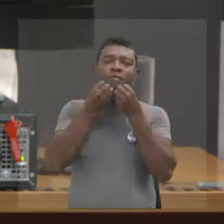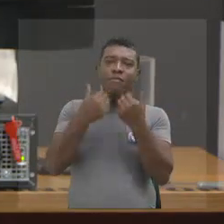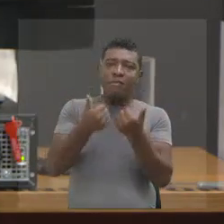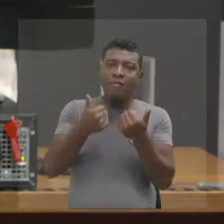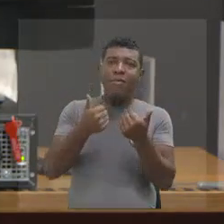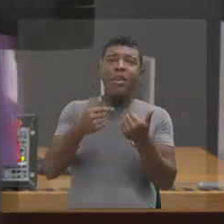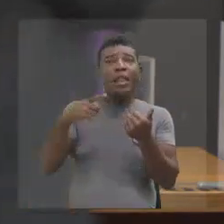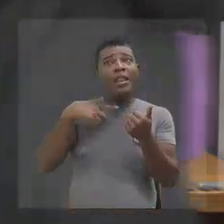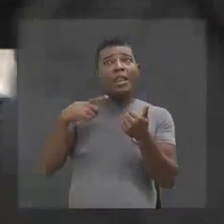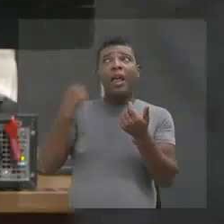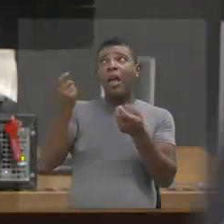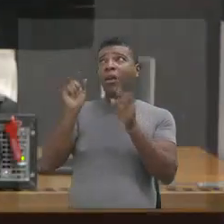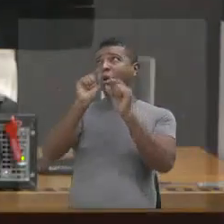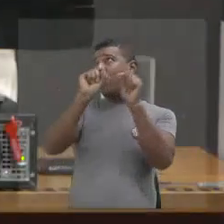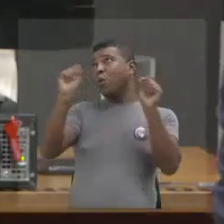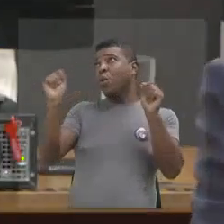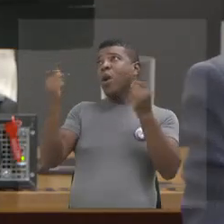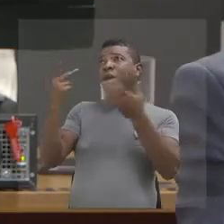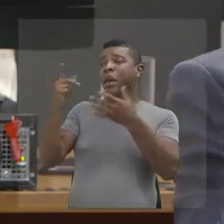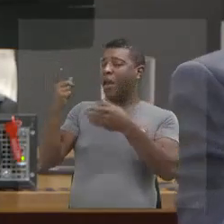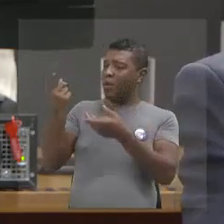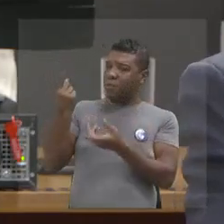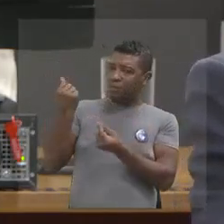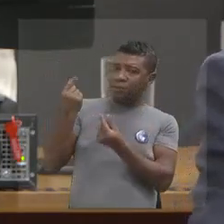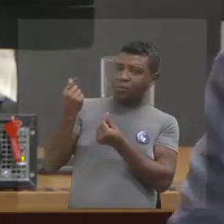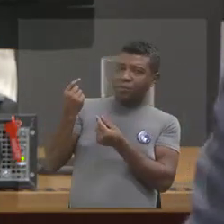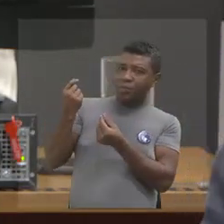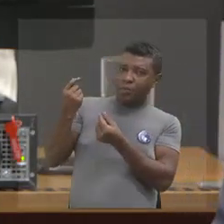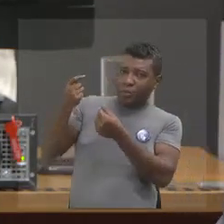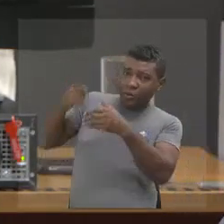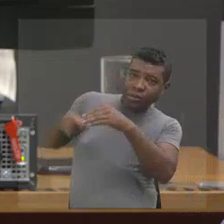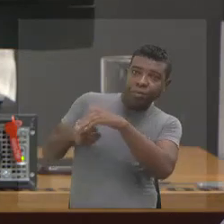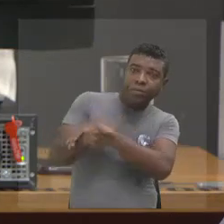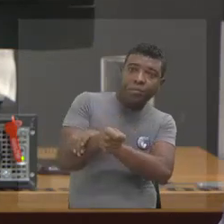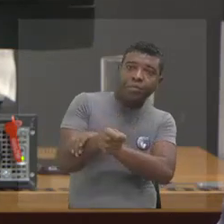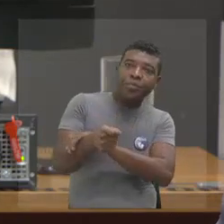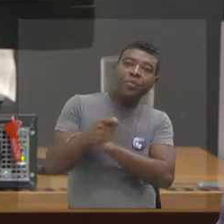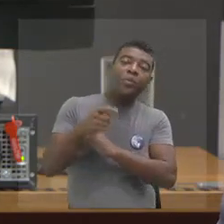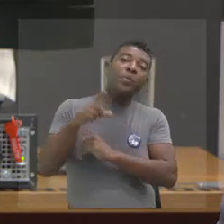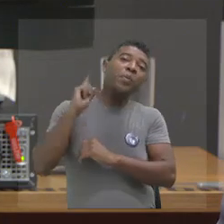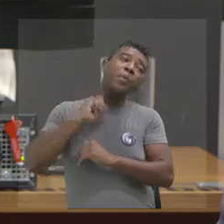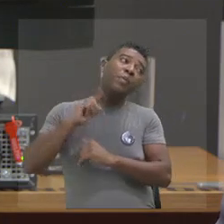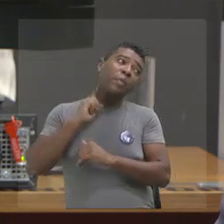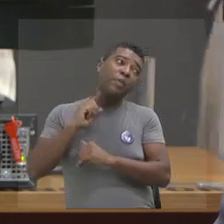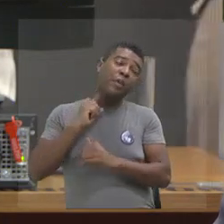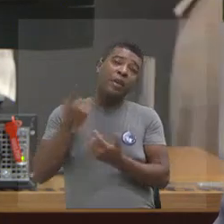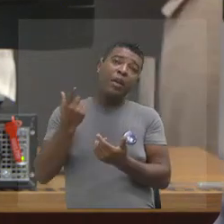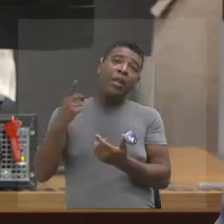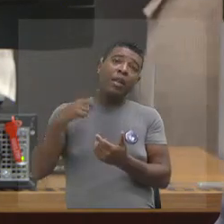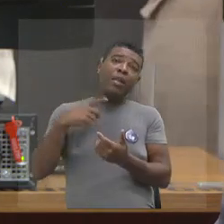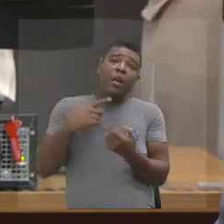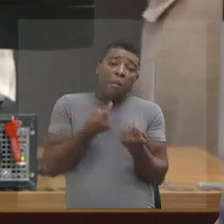vezes né poucos colaboradores poucos funcionários